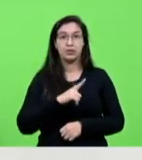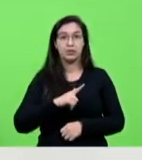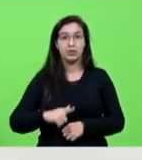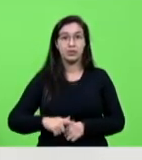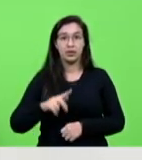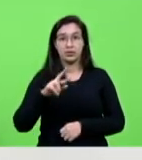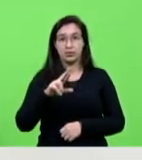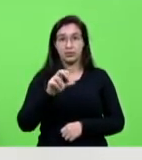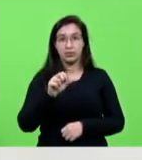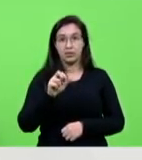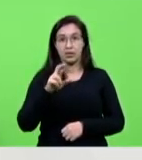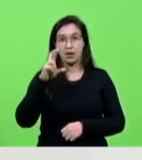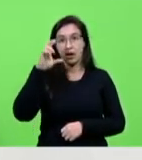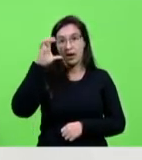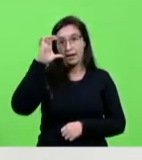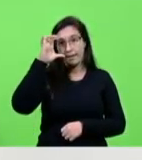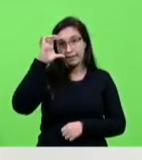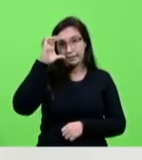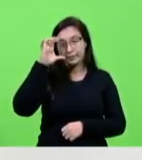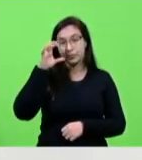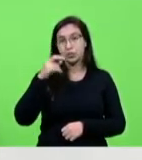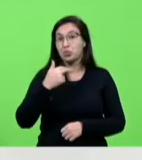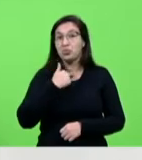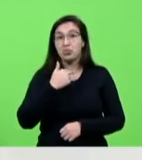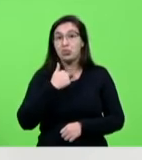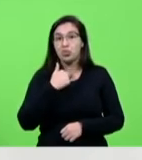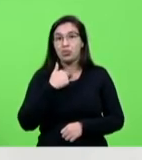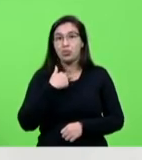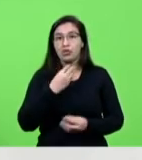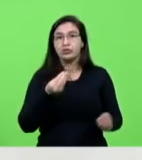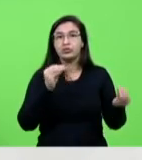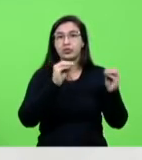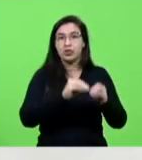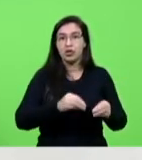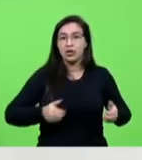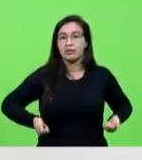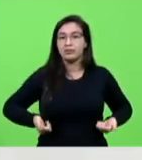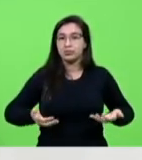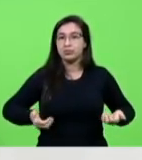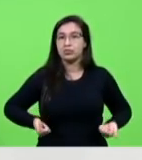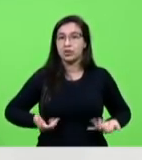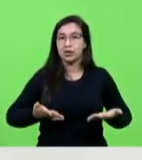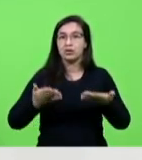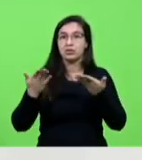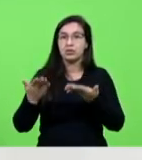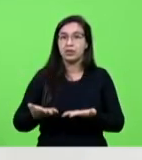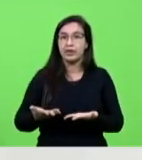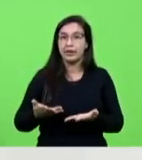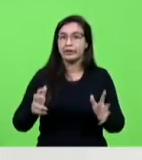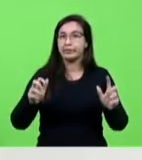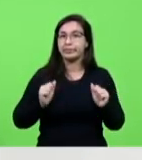porque dizia que não podia colocar o gasto com os inativos da educação como